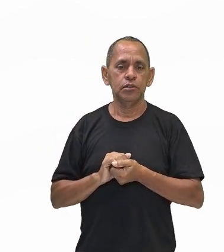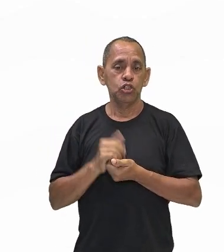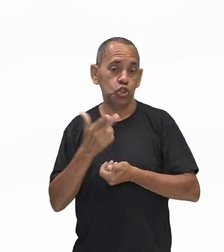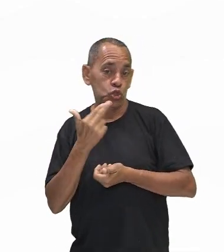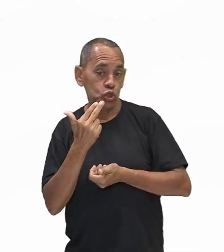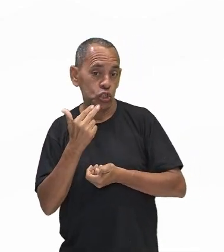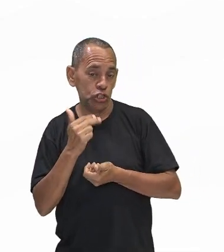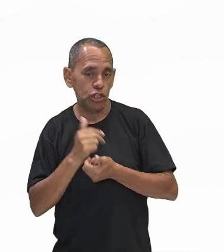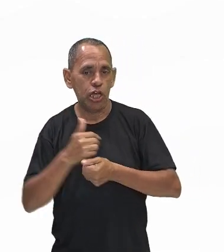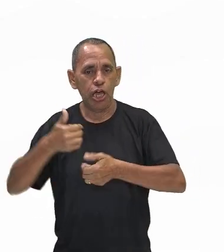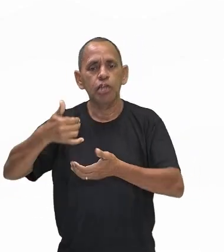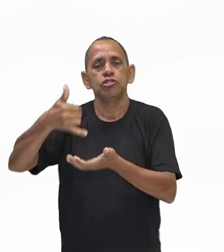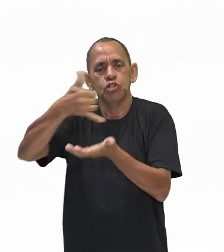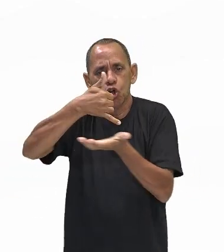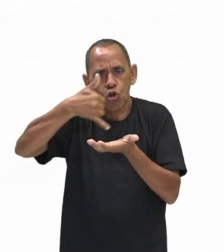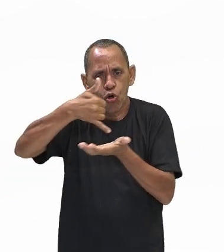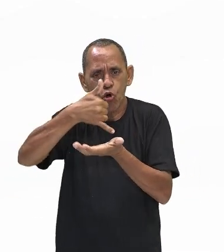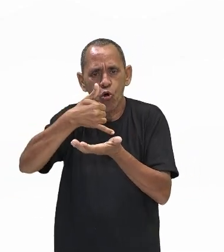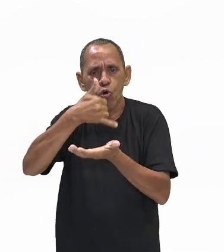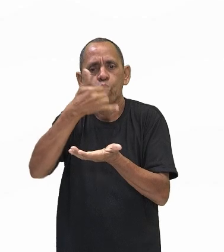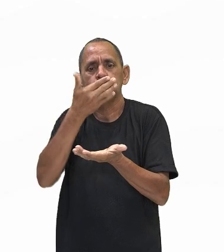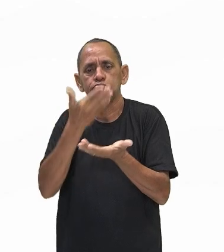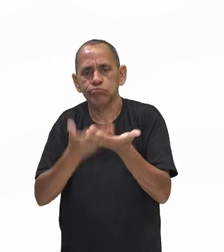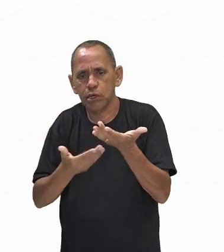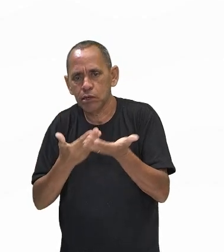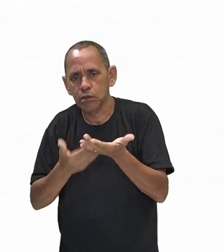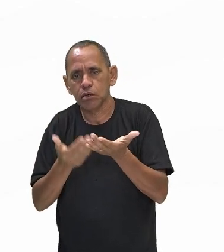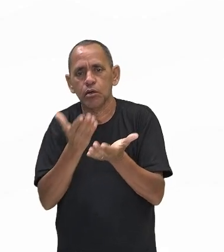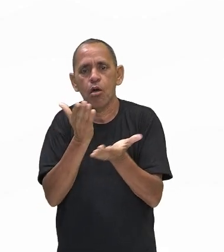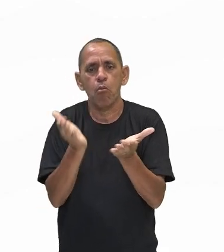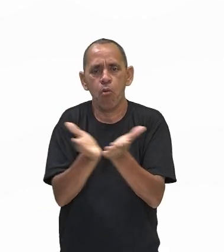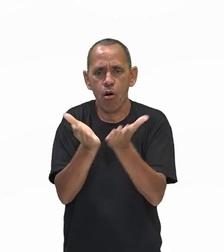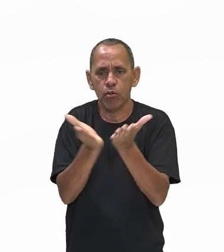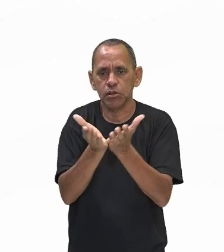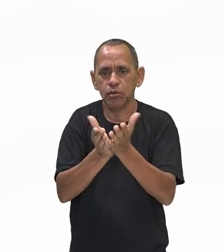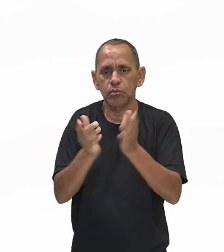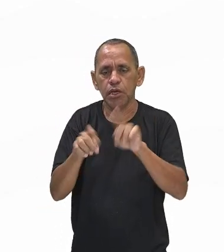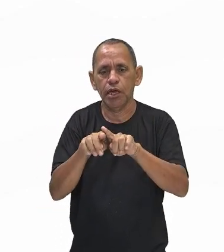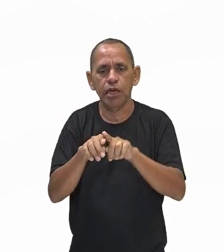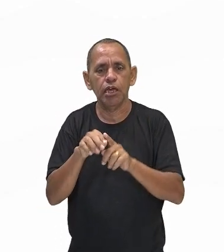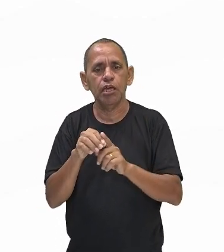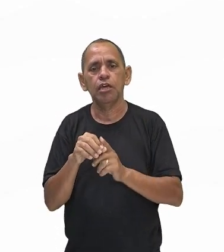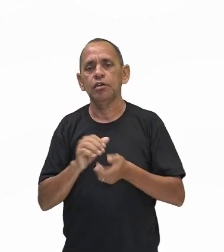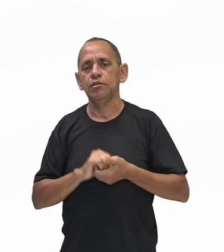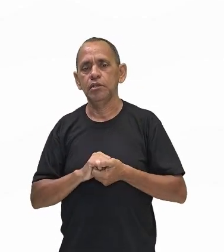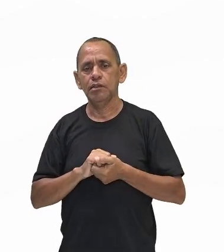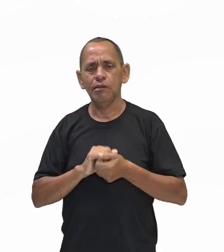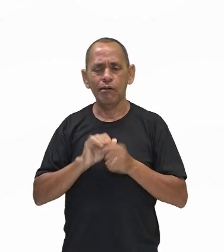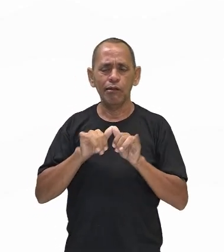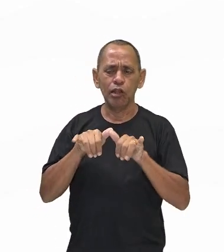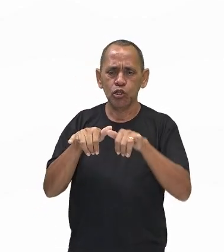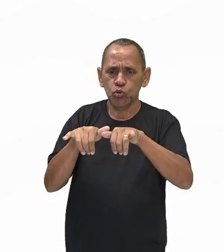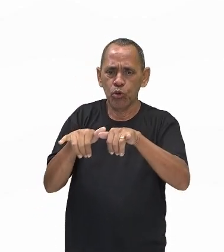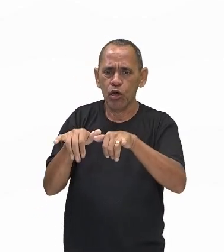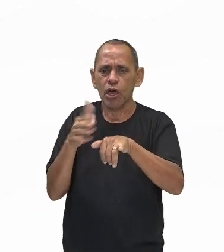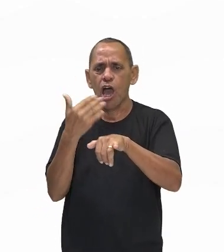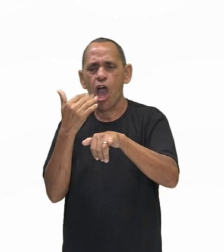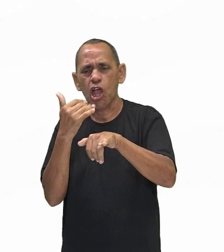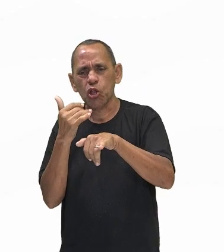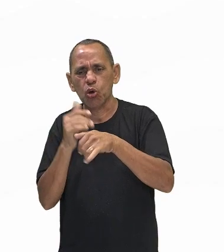saturadas que são aquelas das besteiras né coisas de supermercado essas coisas industrializadas tudo tem